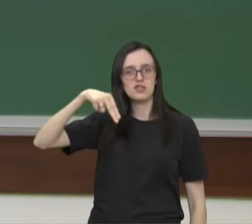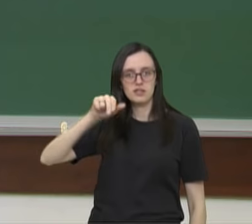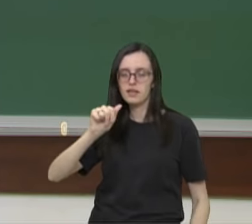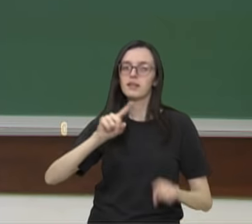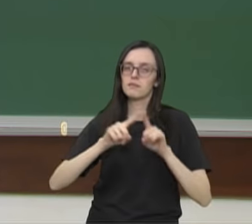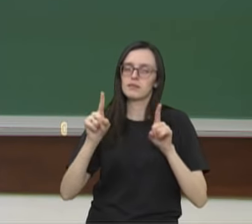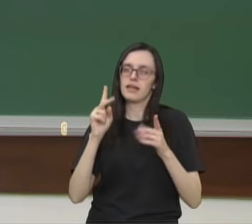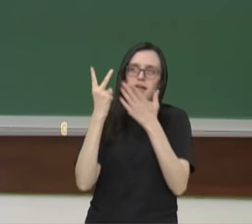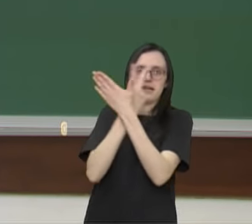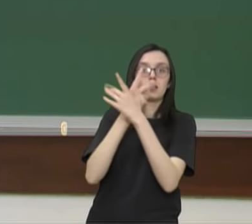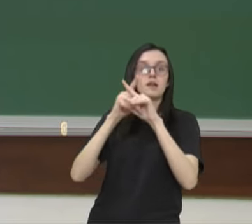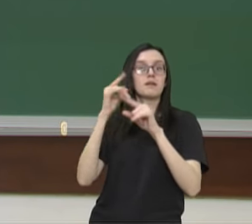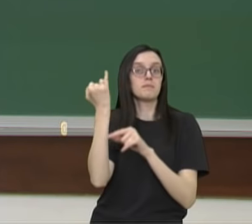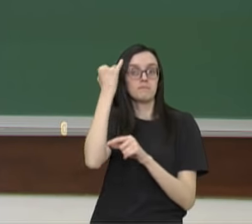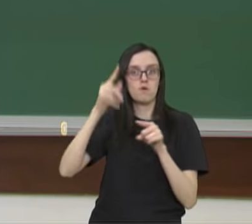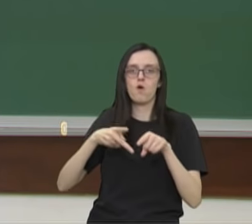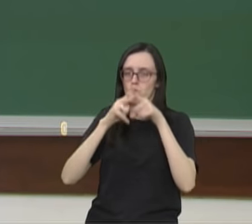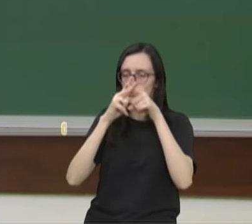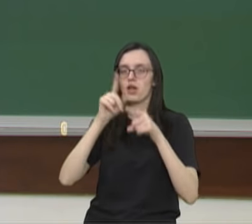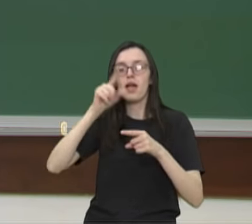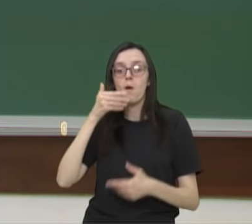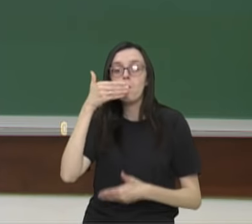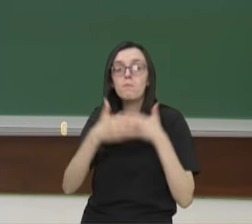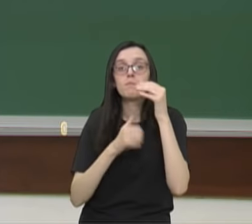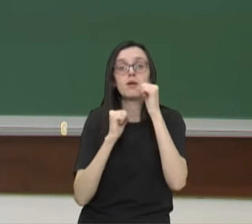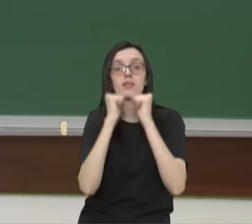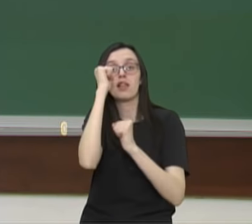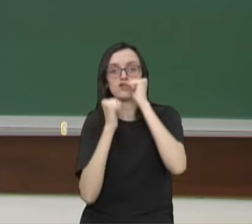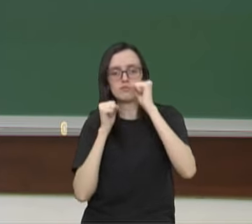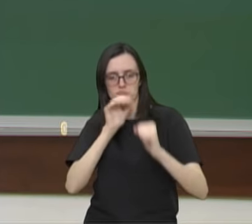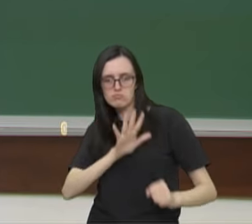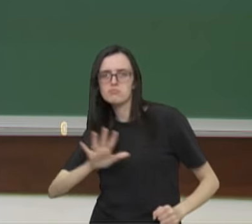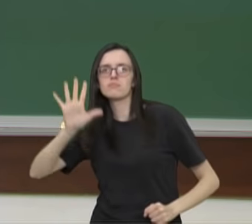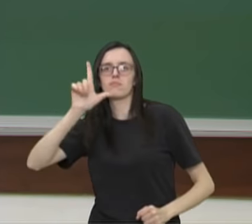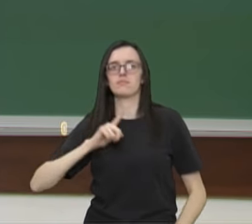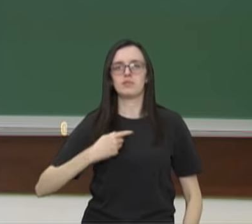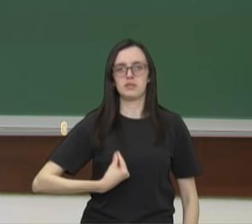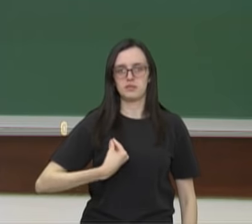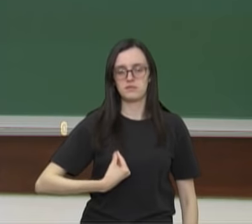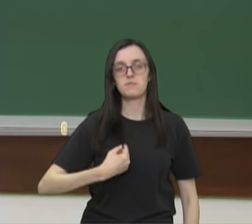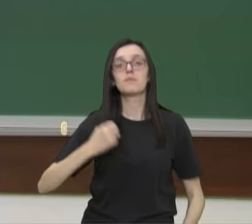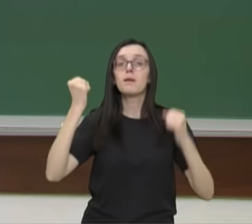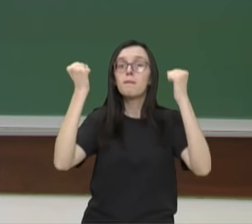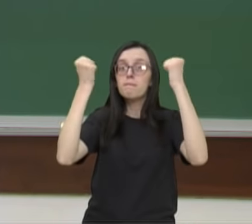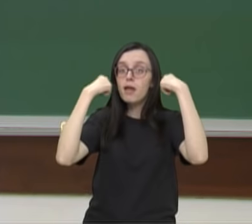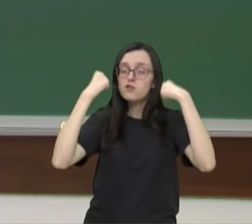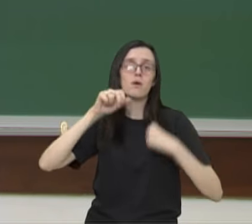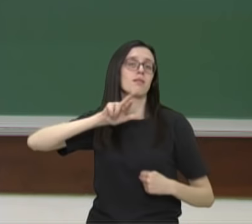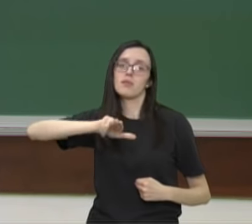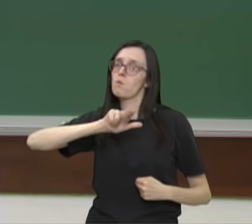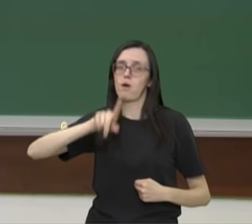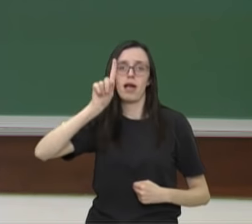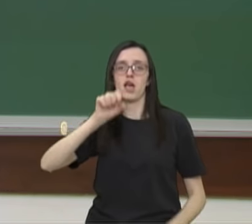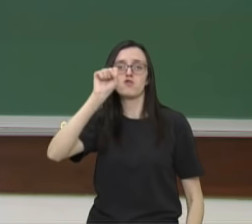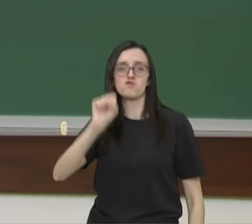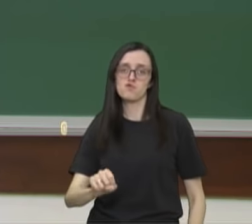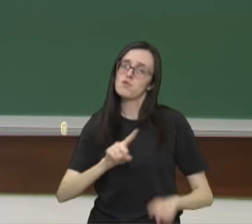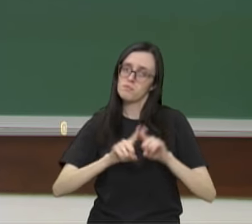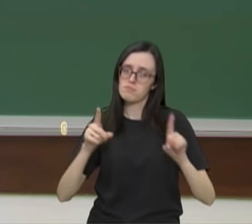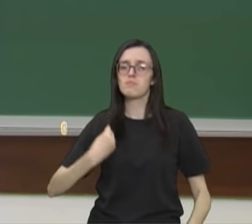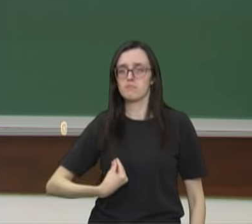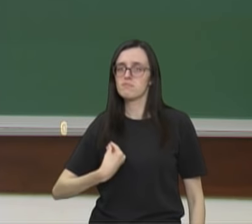tratar aqui e justamente é o que é o processo de industrialização na américa latina tendo em vista que o méxico não está na américa do sul